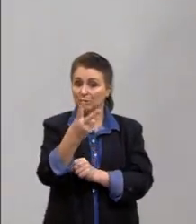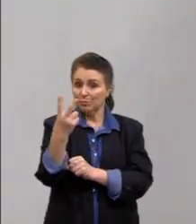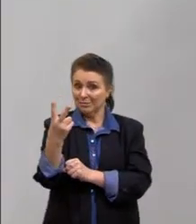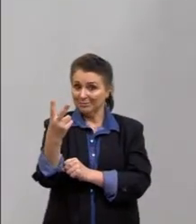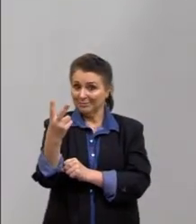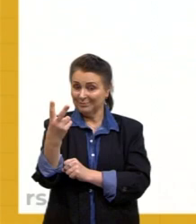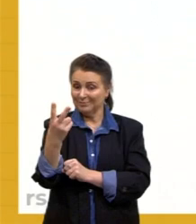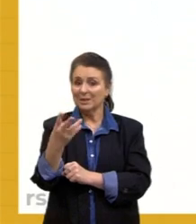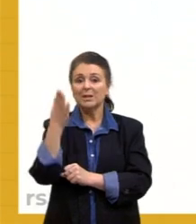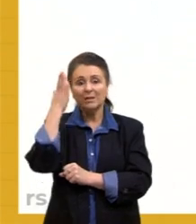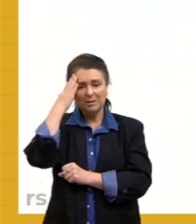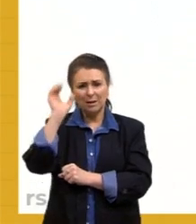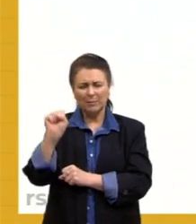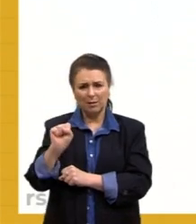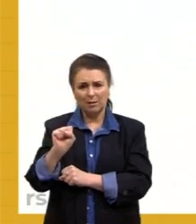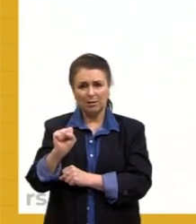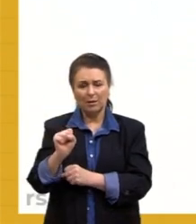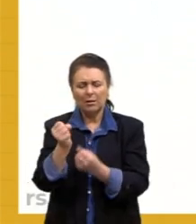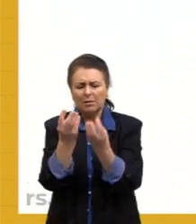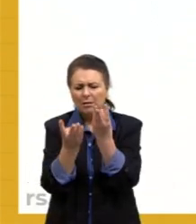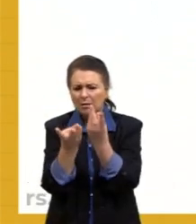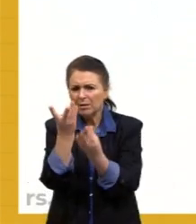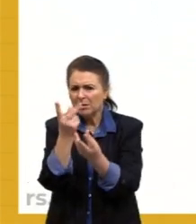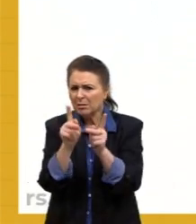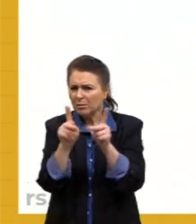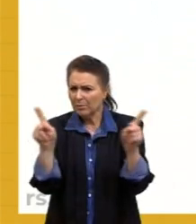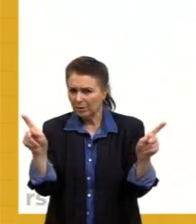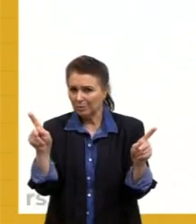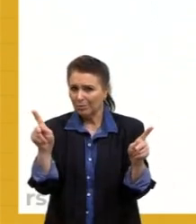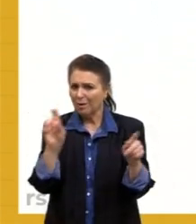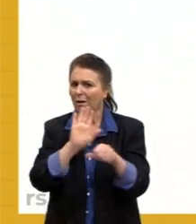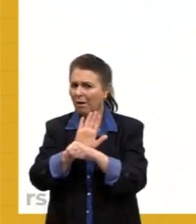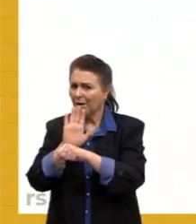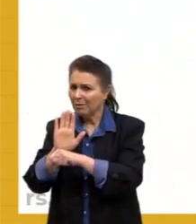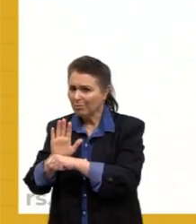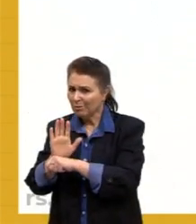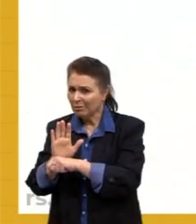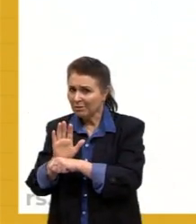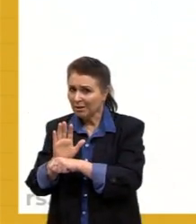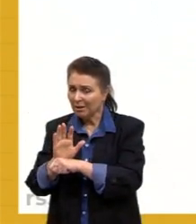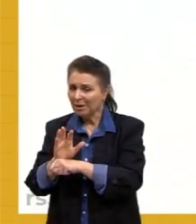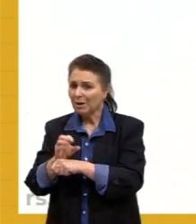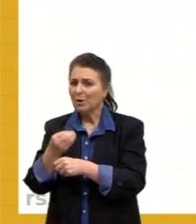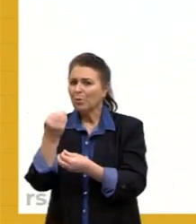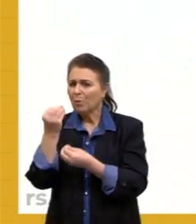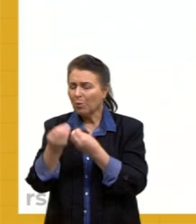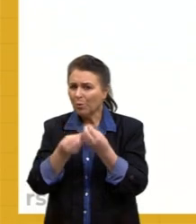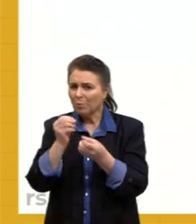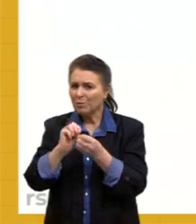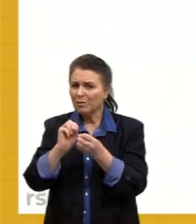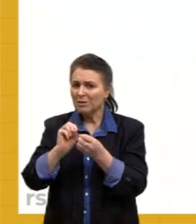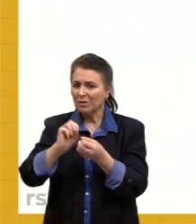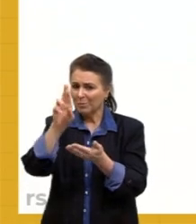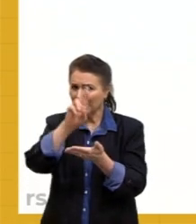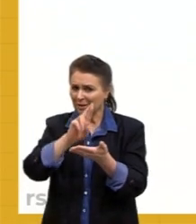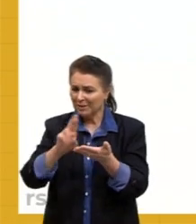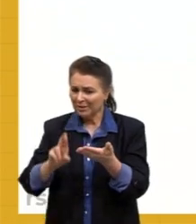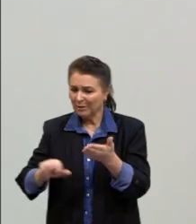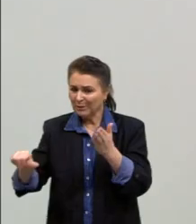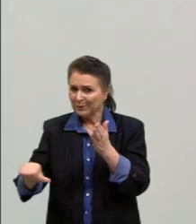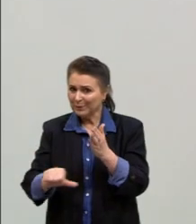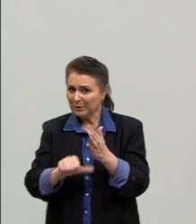sabe a inquisição ajuda de fato como uma maneira de produzir uma redação melhor aqui